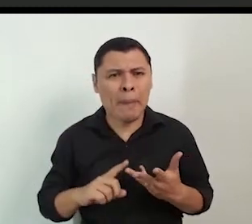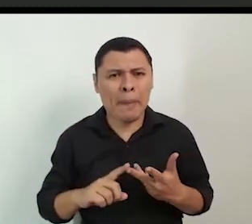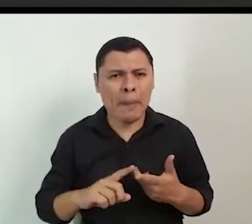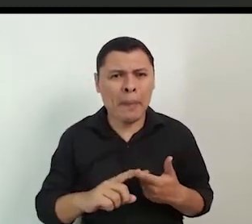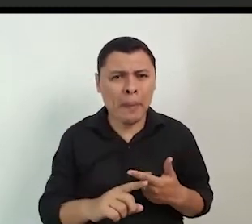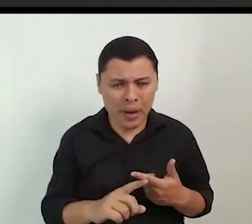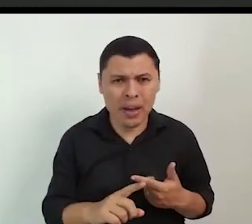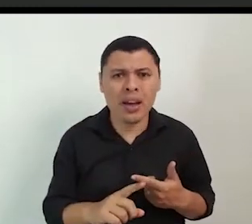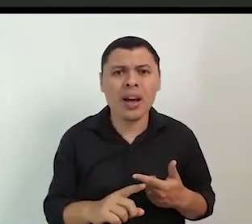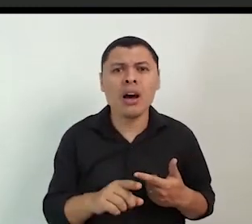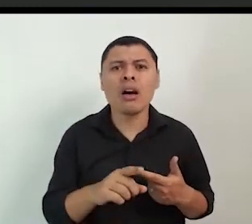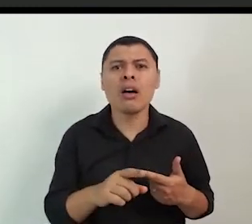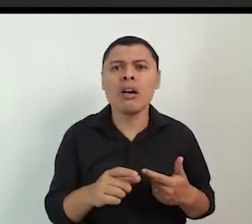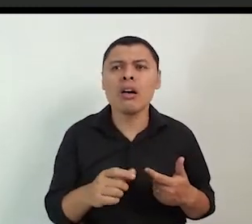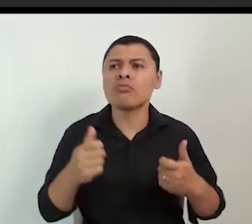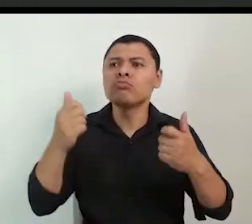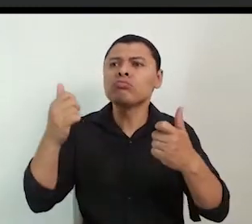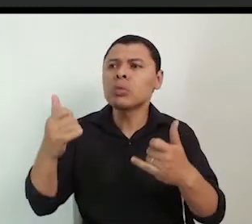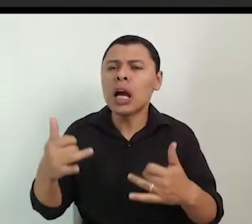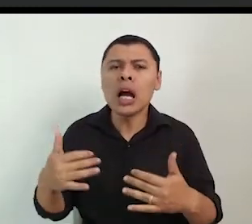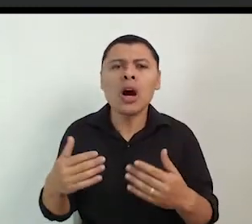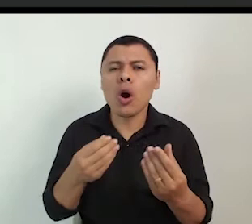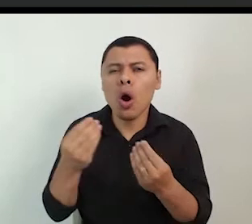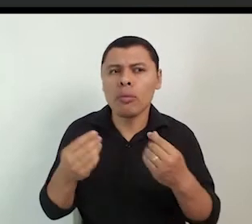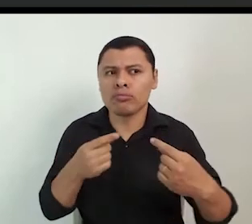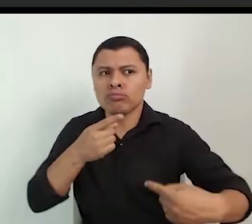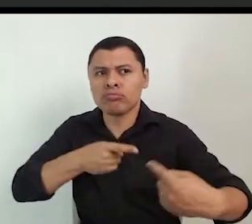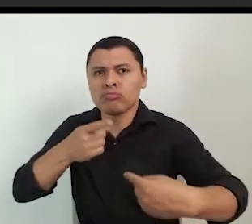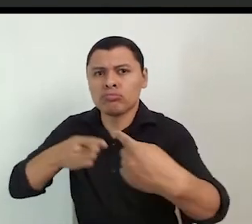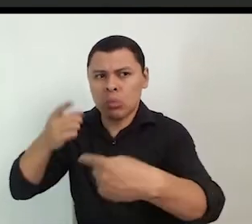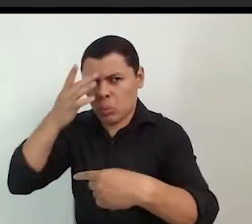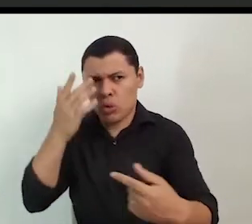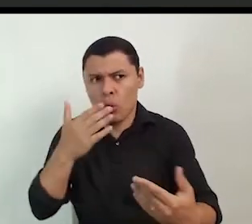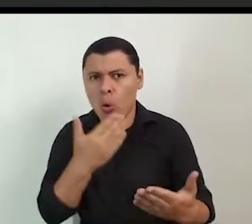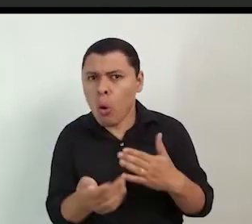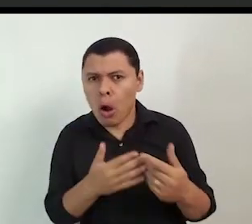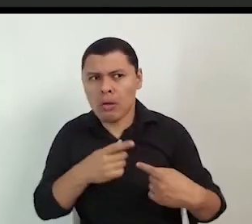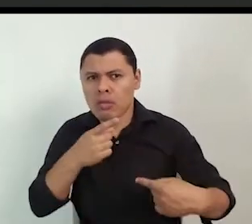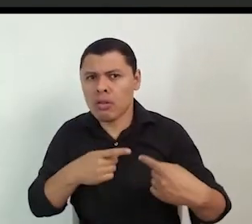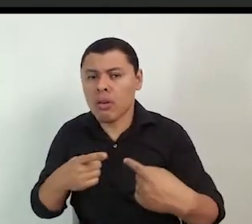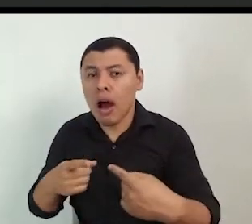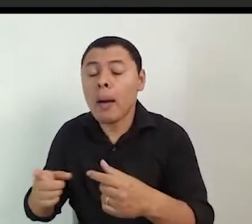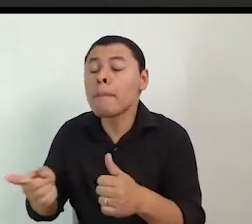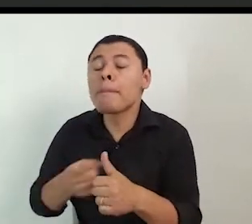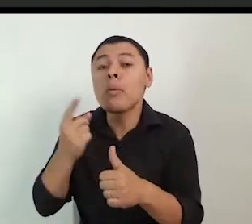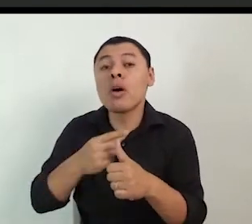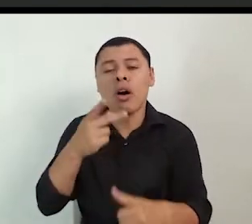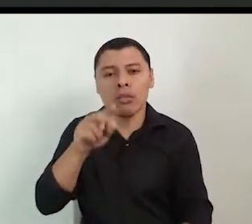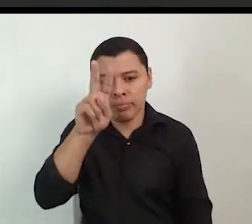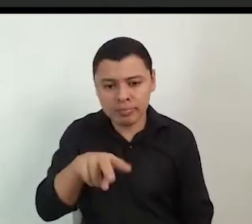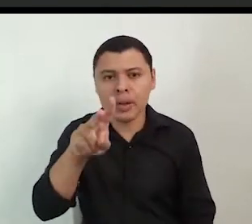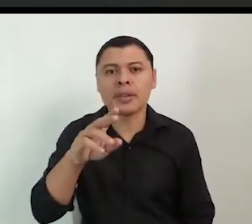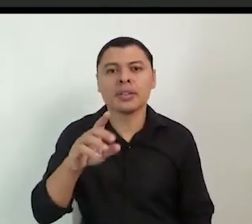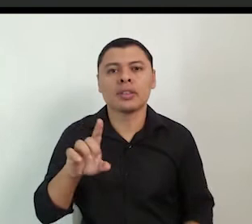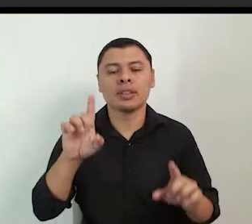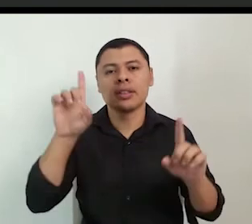ter condições de igualdade de concorrer com qualquer outra pessoa, a sua deficiência está na frente. Ela